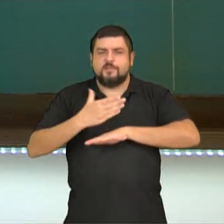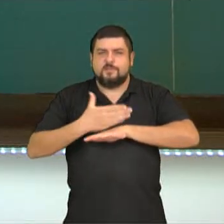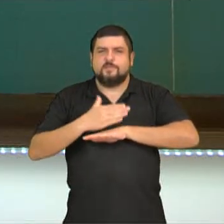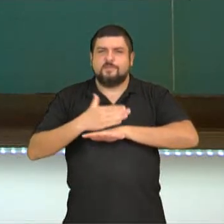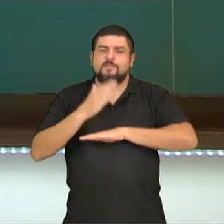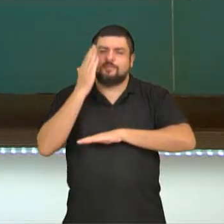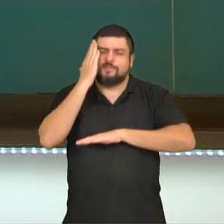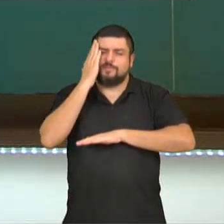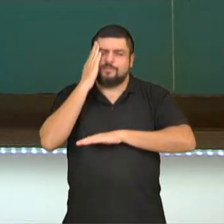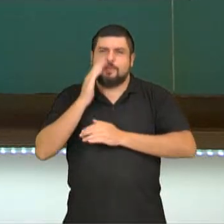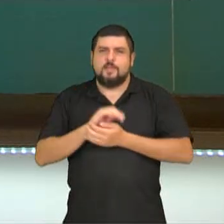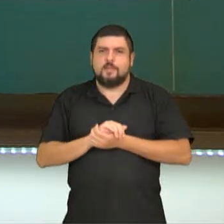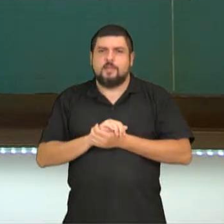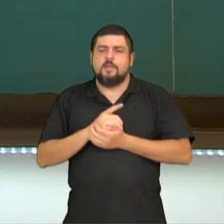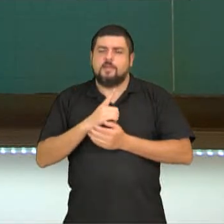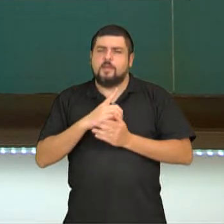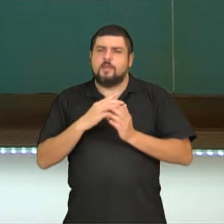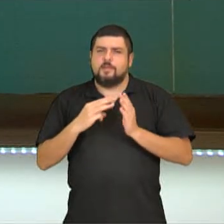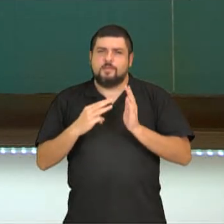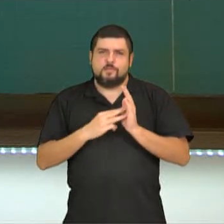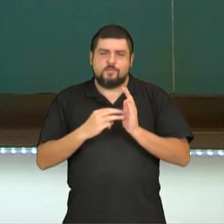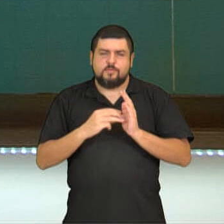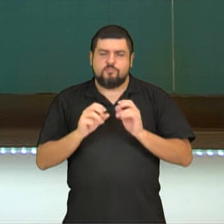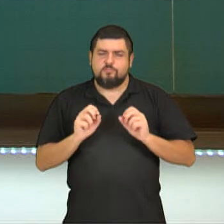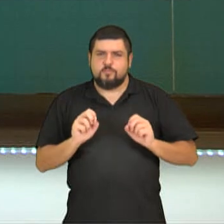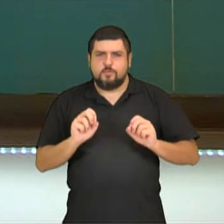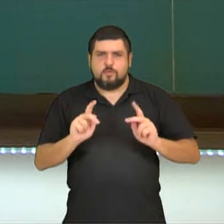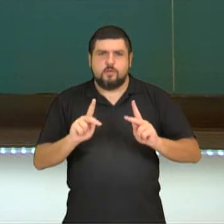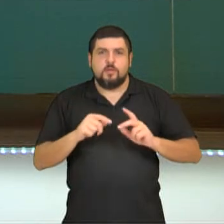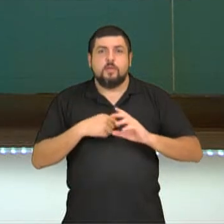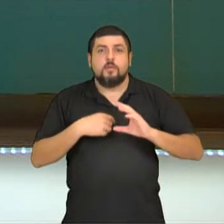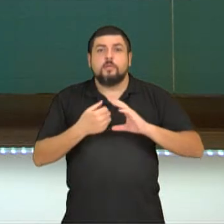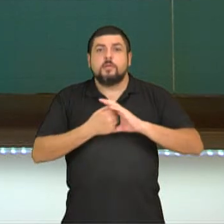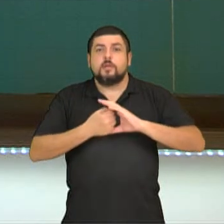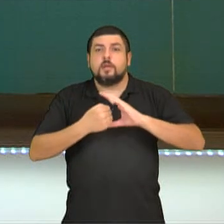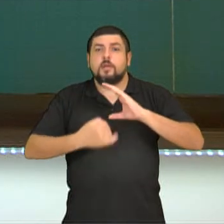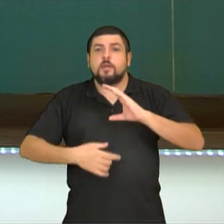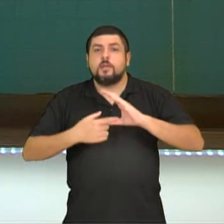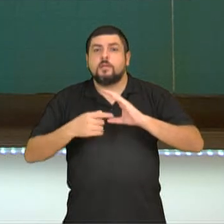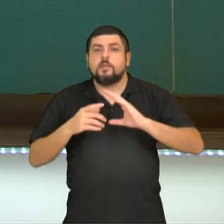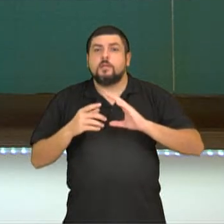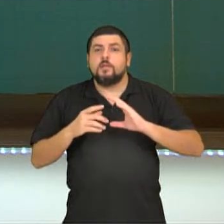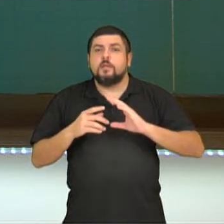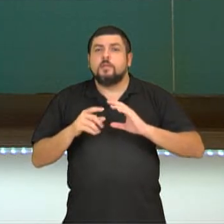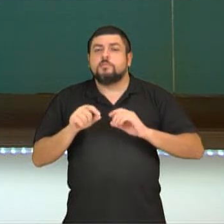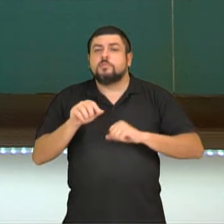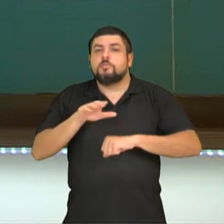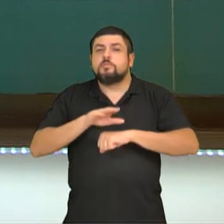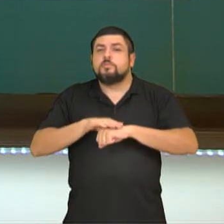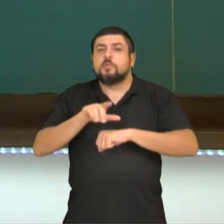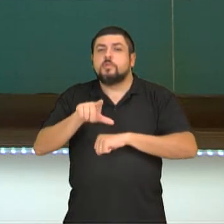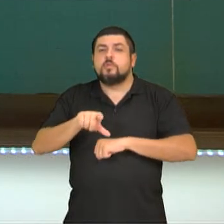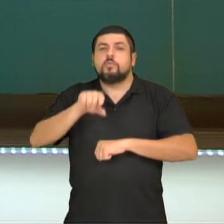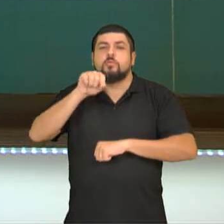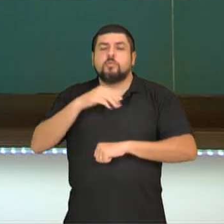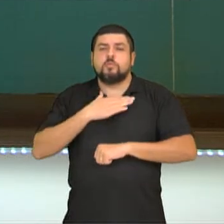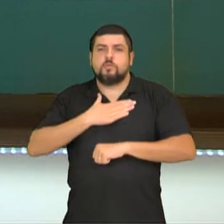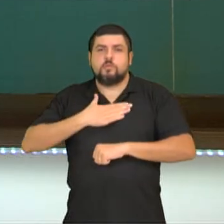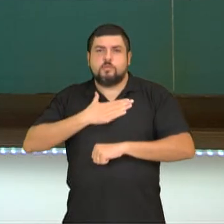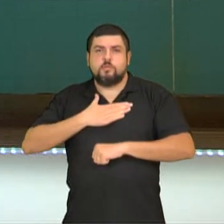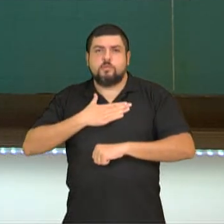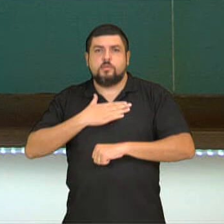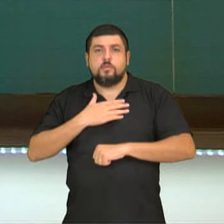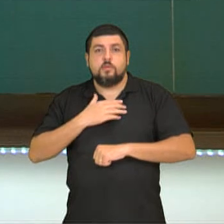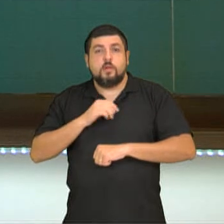e tem um motivo, né? Então, cada um, com a sua característica, escolheu o que gostaria talvez de fazer, e se